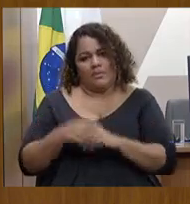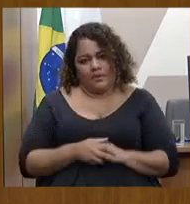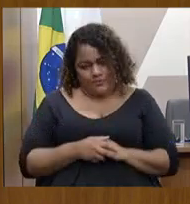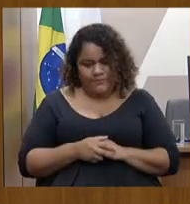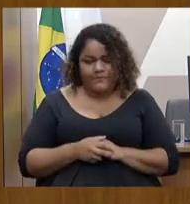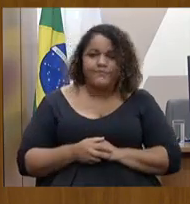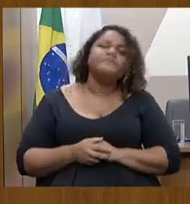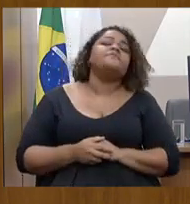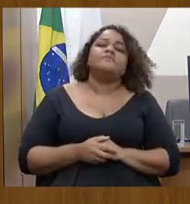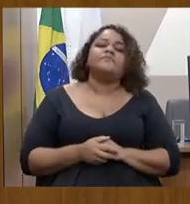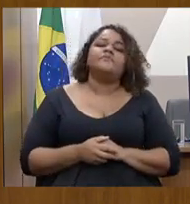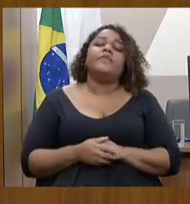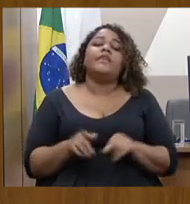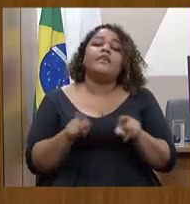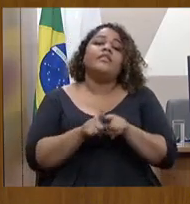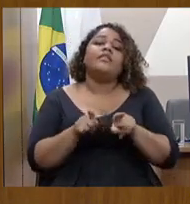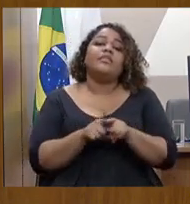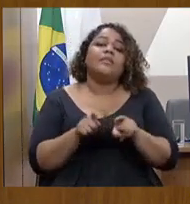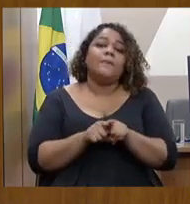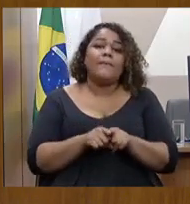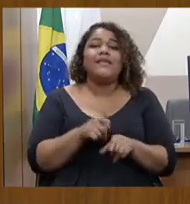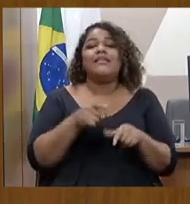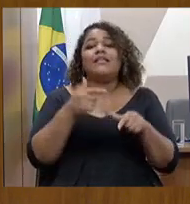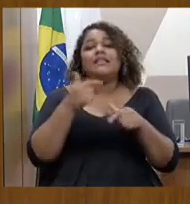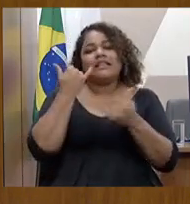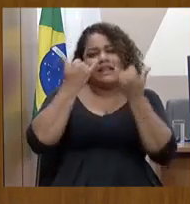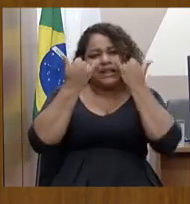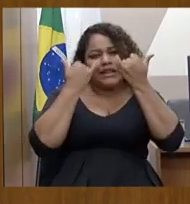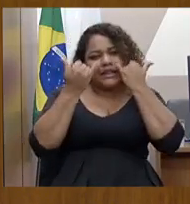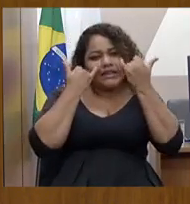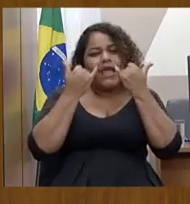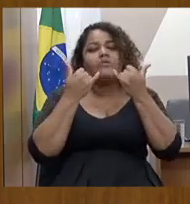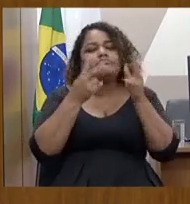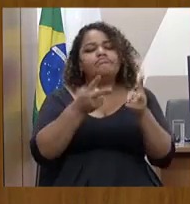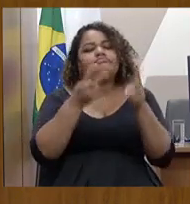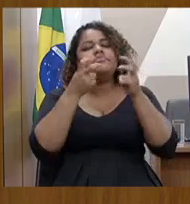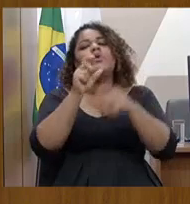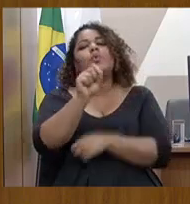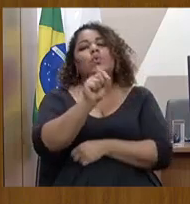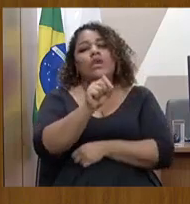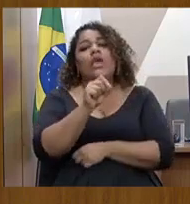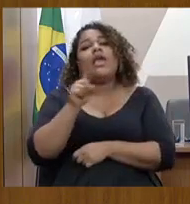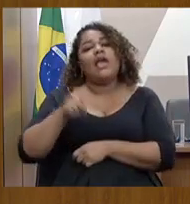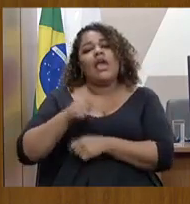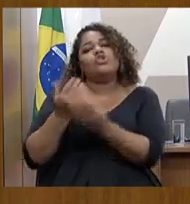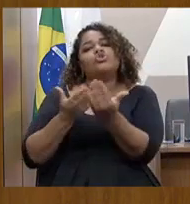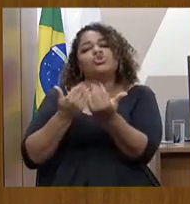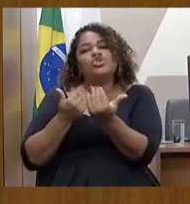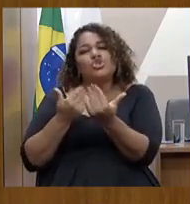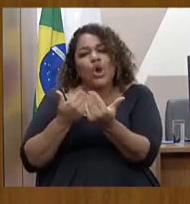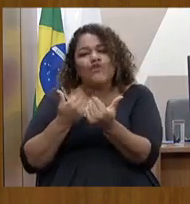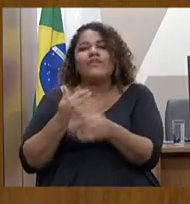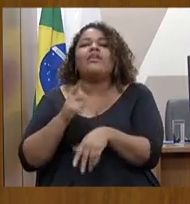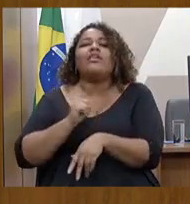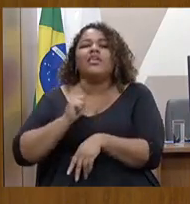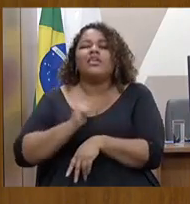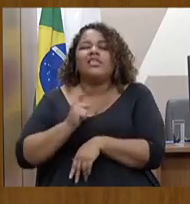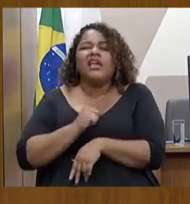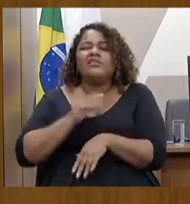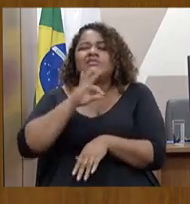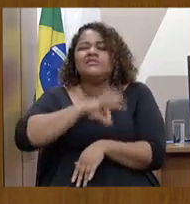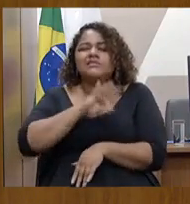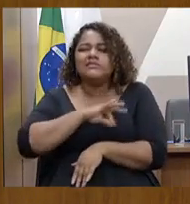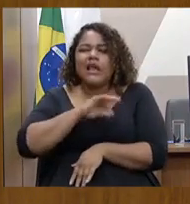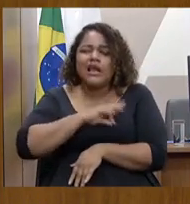uma proporção inversa com salários Então são jovens com salários mais baixos Outro ponto